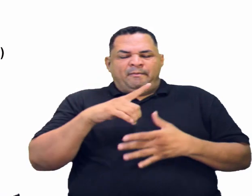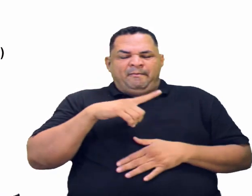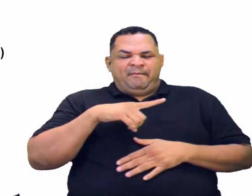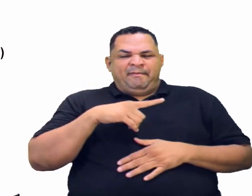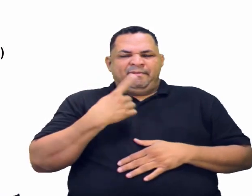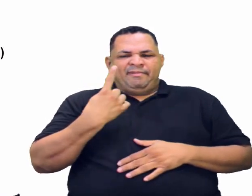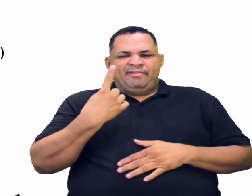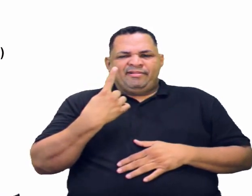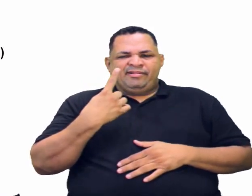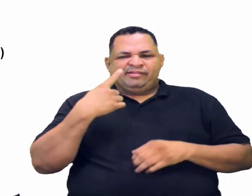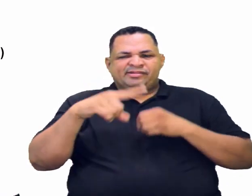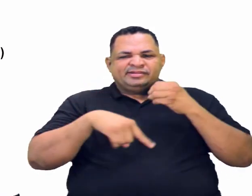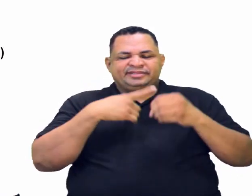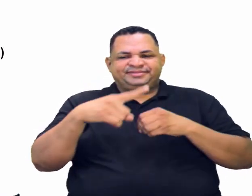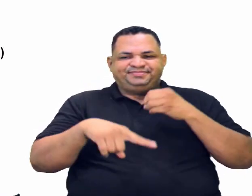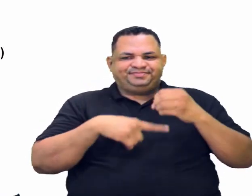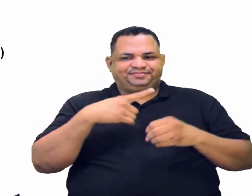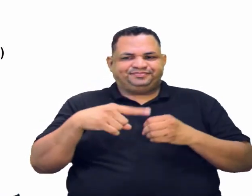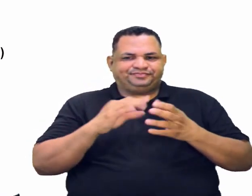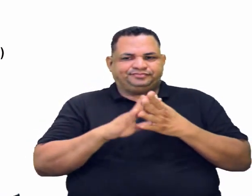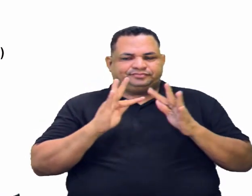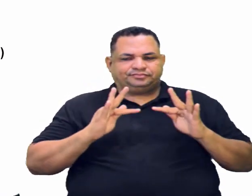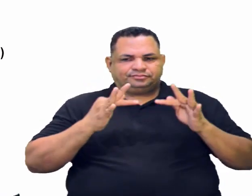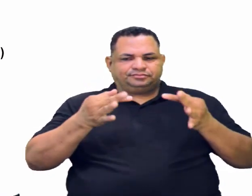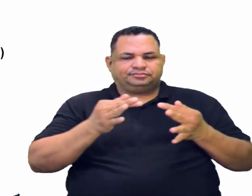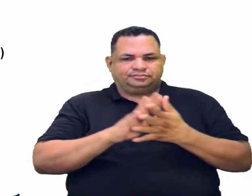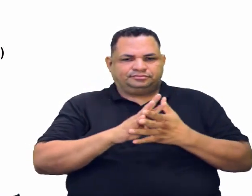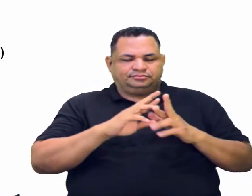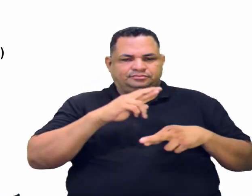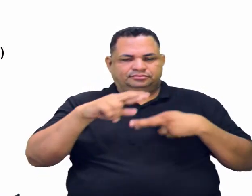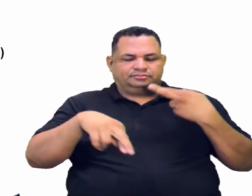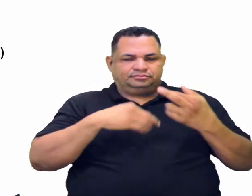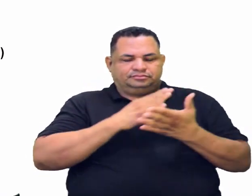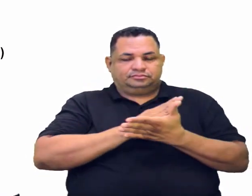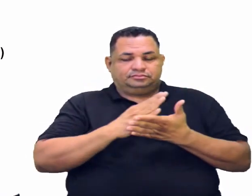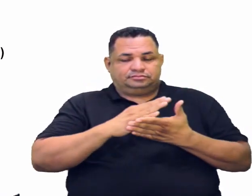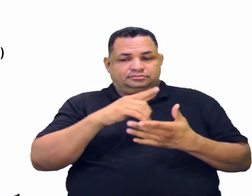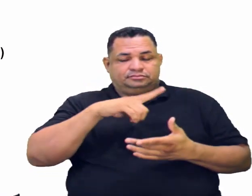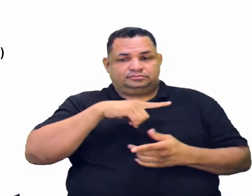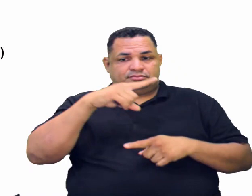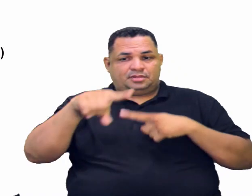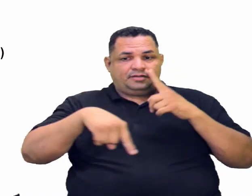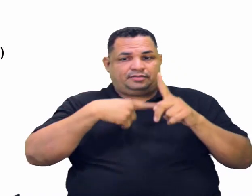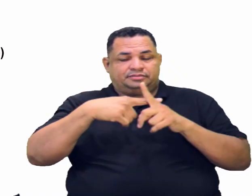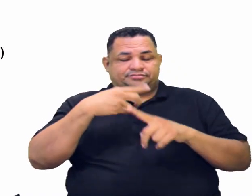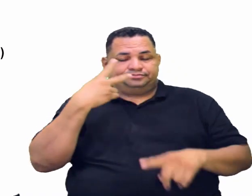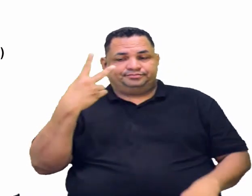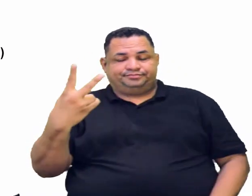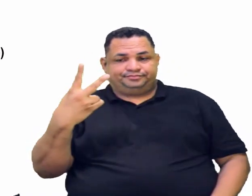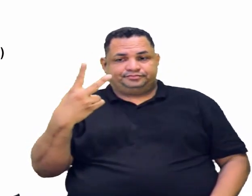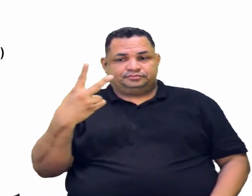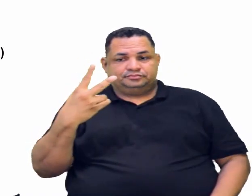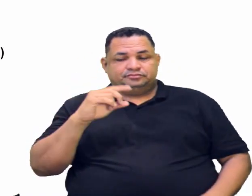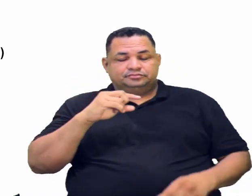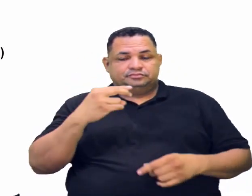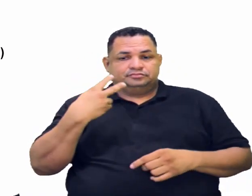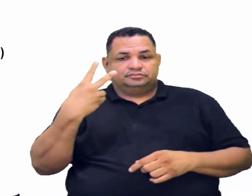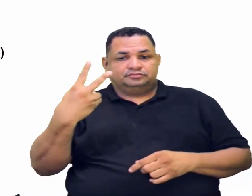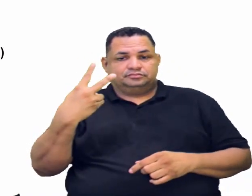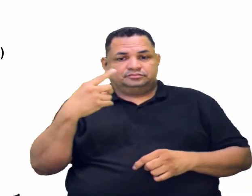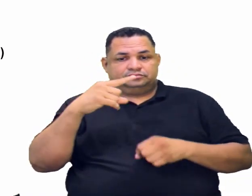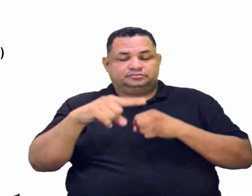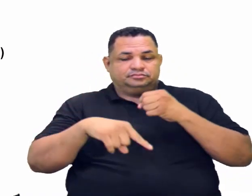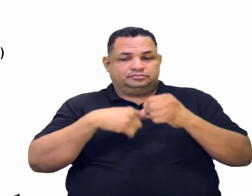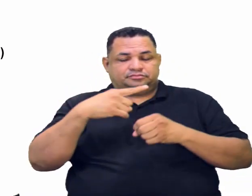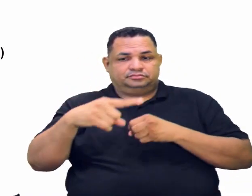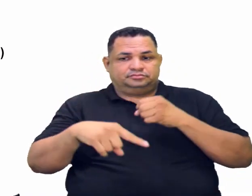átomo de hidrogênio. No final da nossa reação, ele passa a ter dois. Significa que dois átomos, ó, esse dois aqui